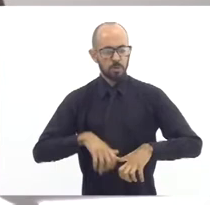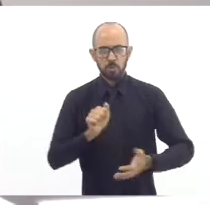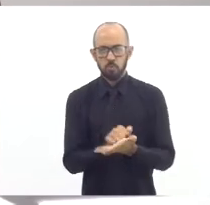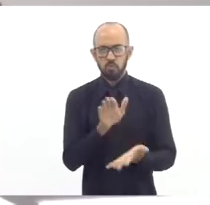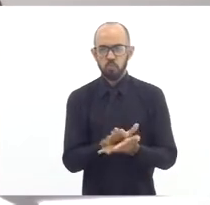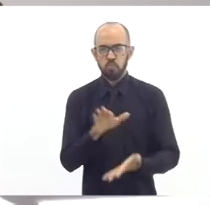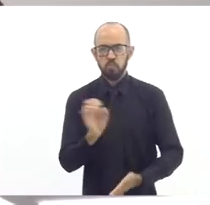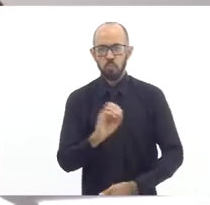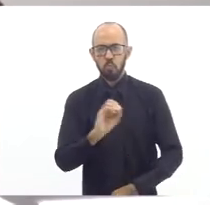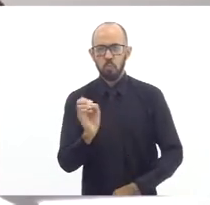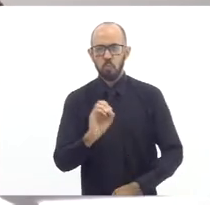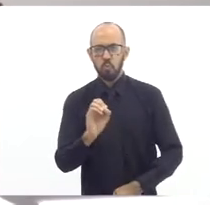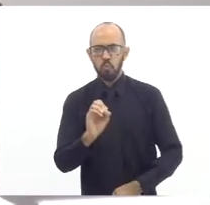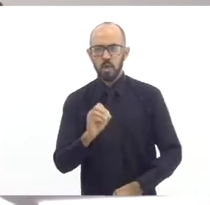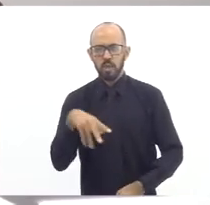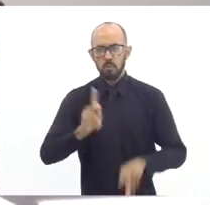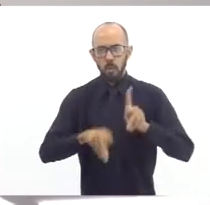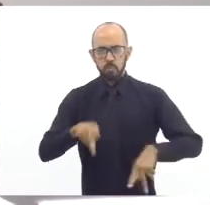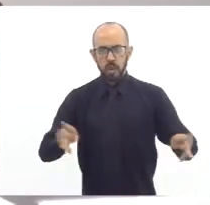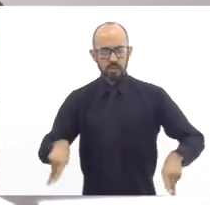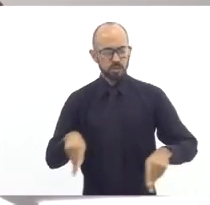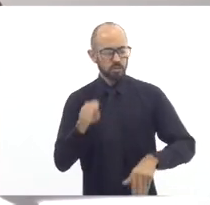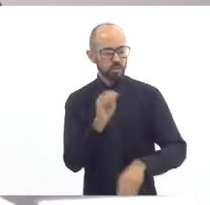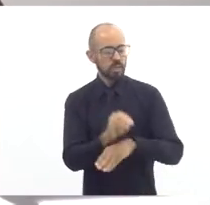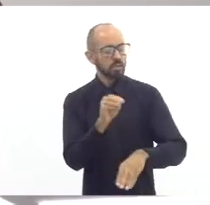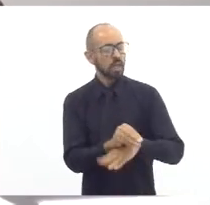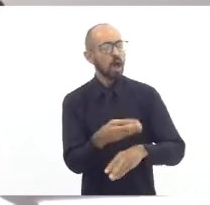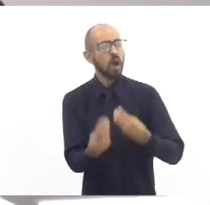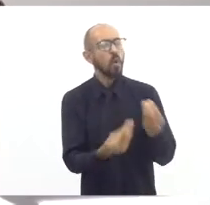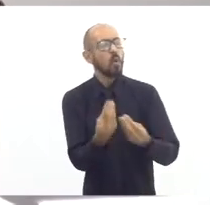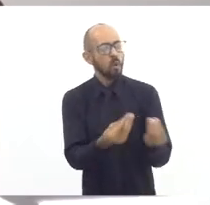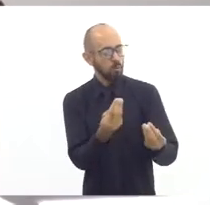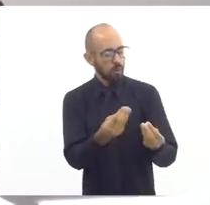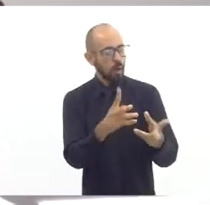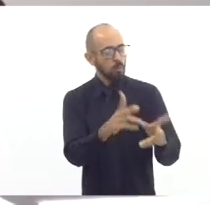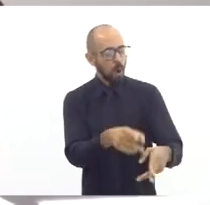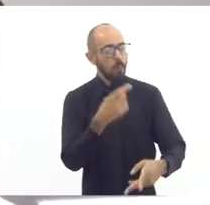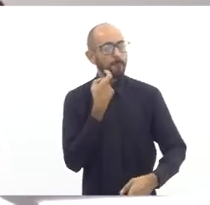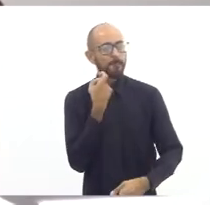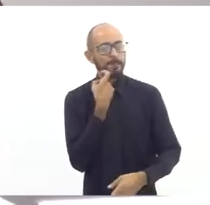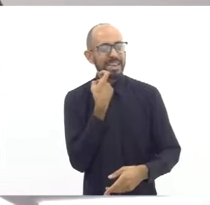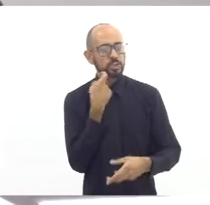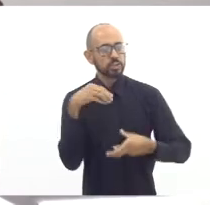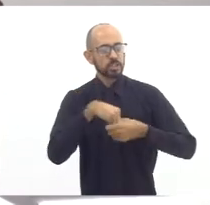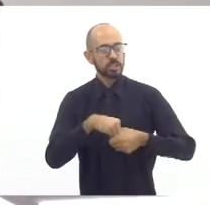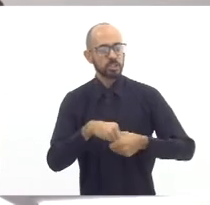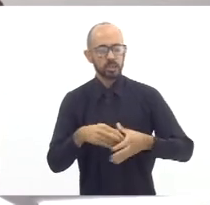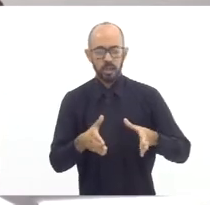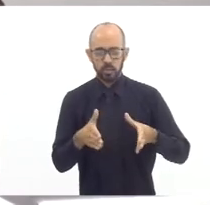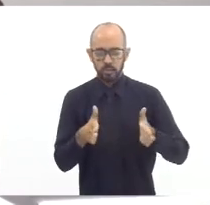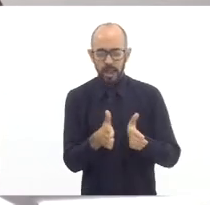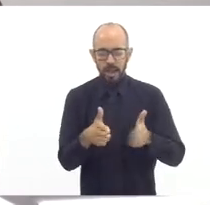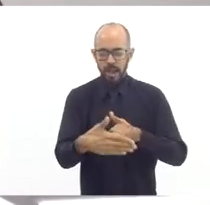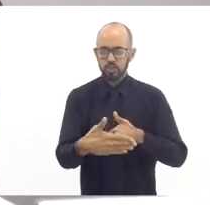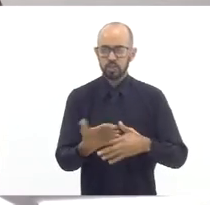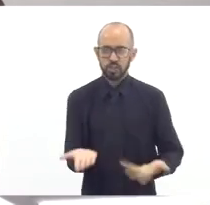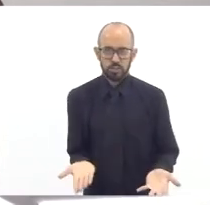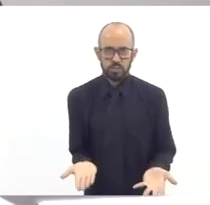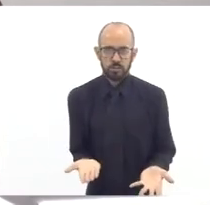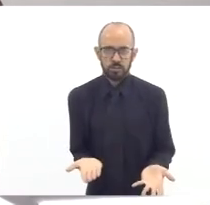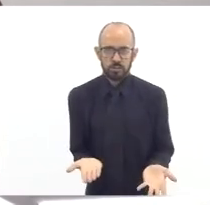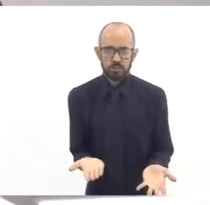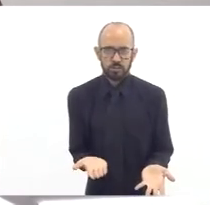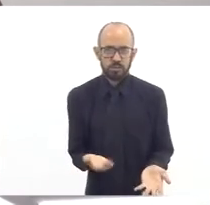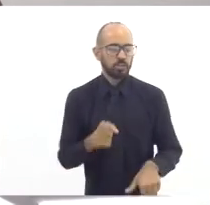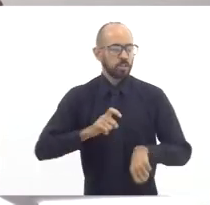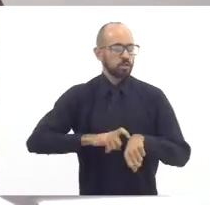aplicada, e a população continua sendo tratada que nem sardinha em lata, péssimas condições de transporte, tem pontualidade nenhuma, o